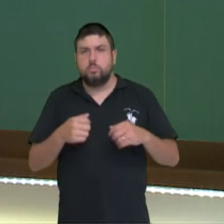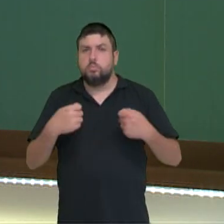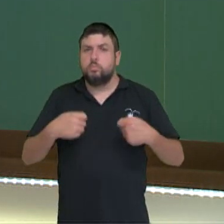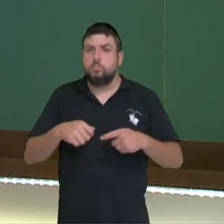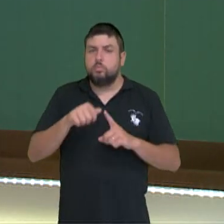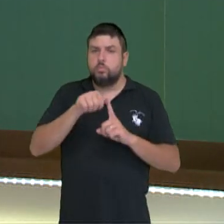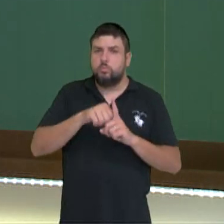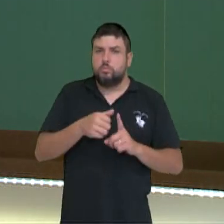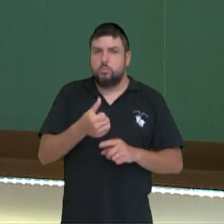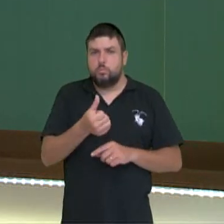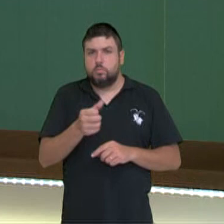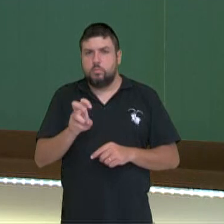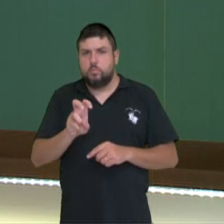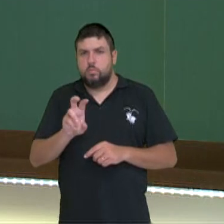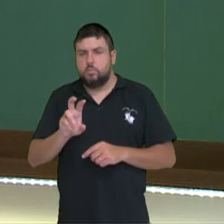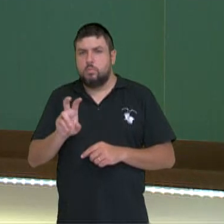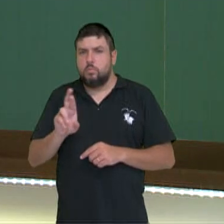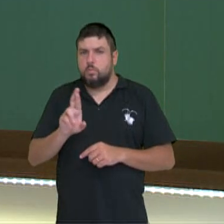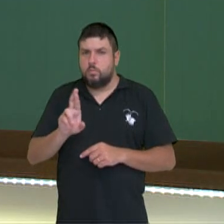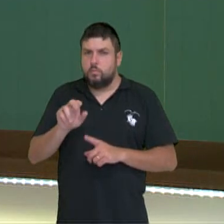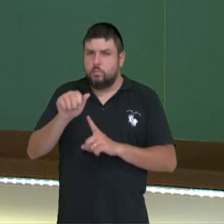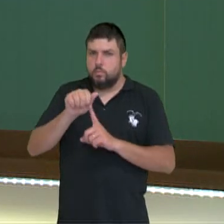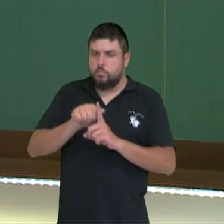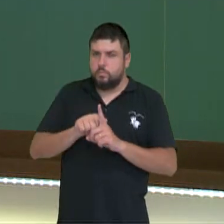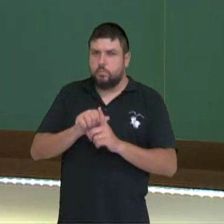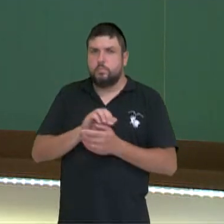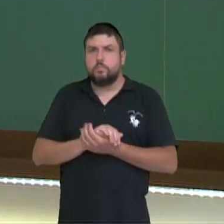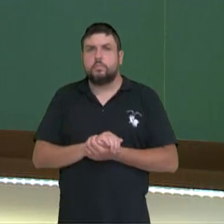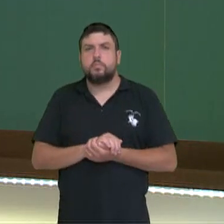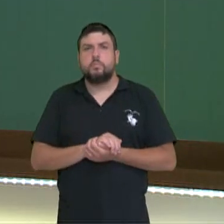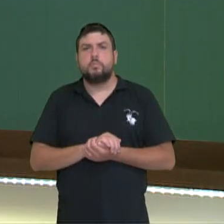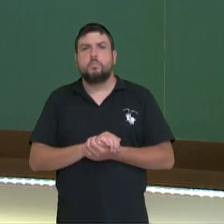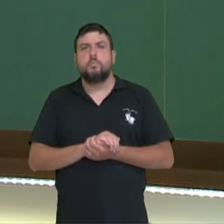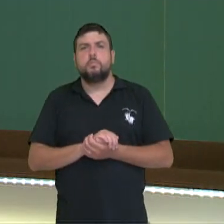Legal? 65 por mês. Vamos lá. Então, a gente